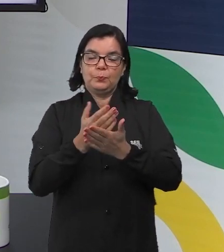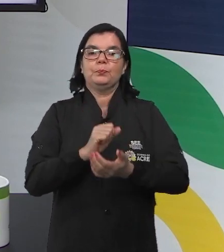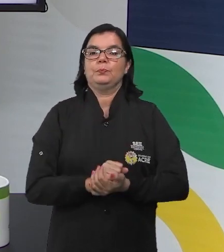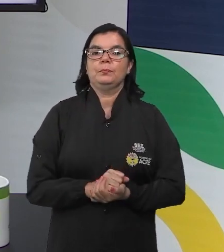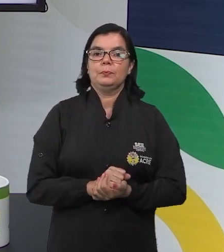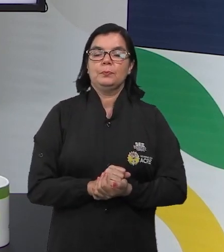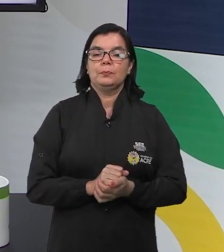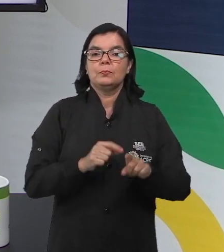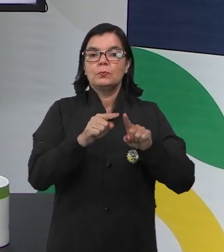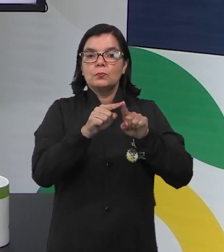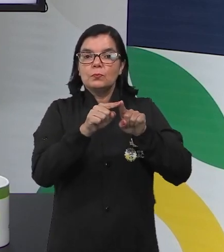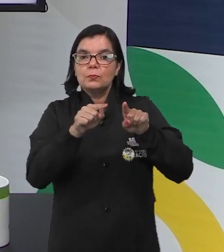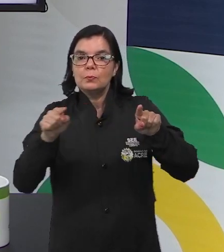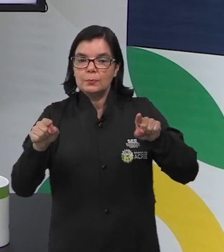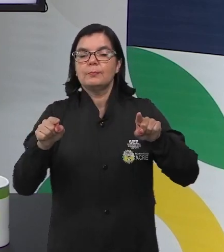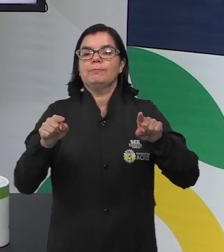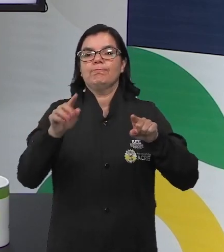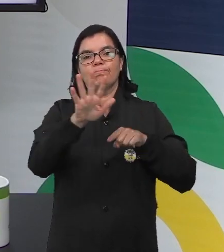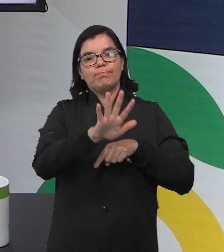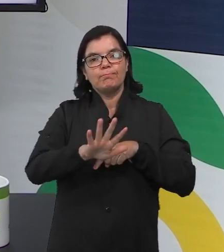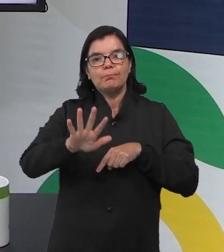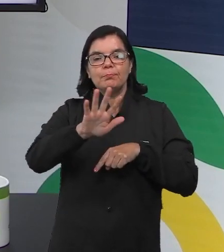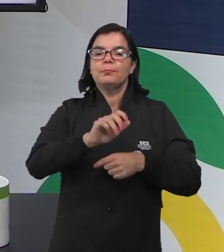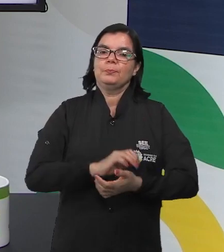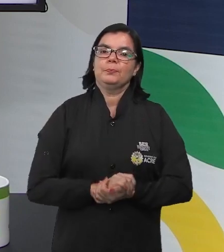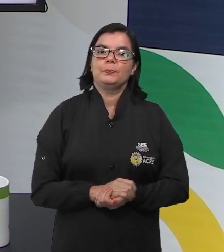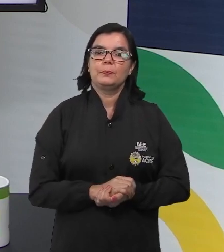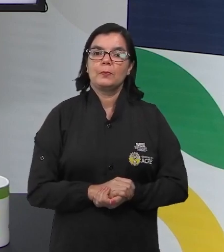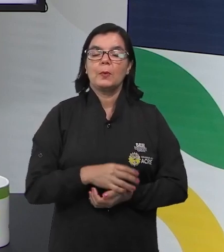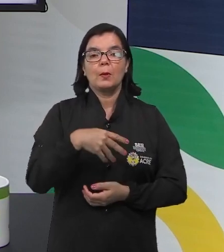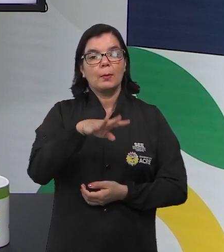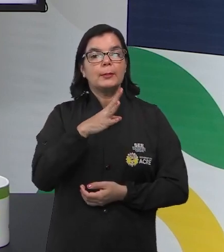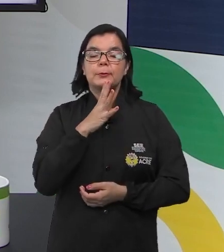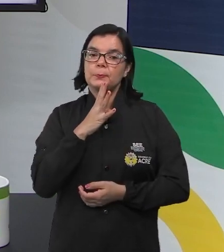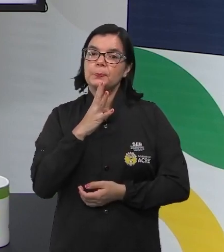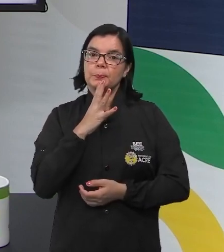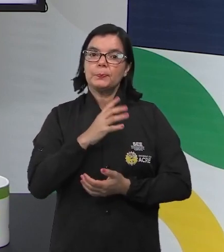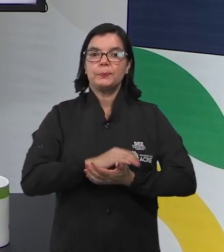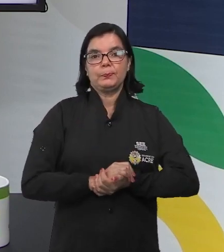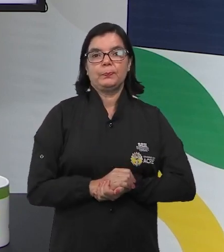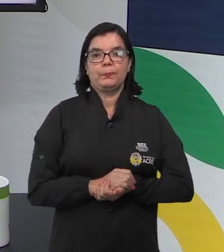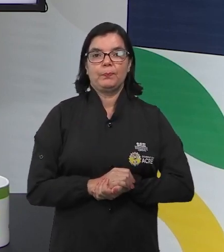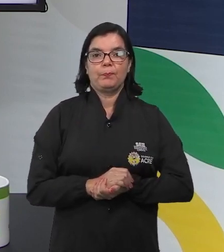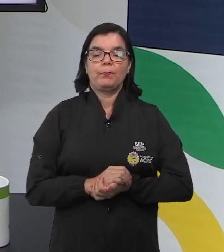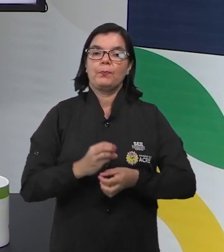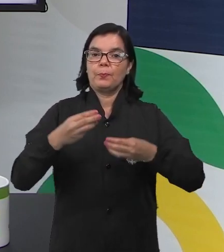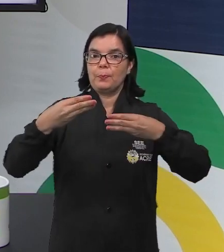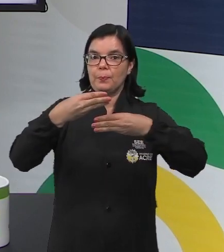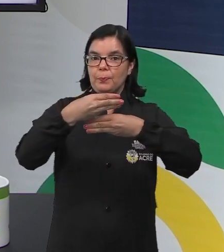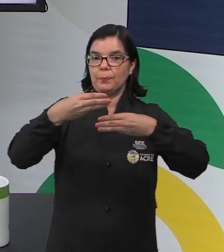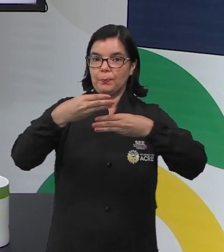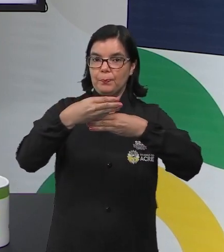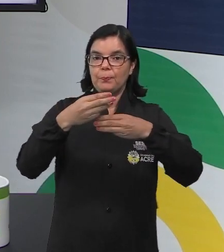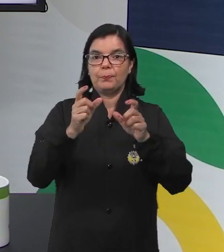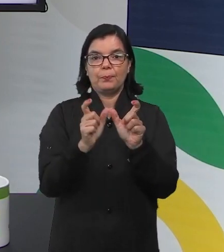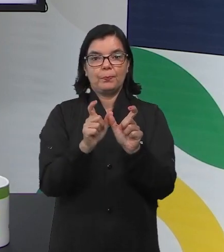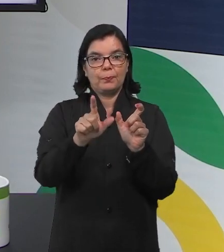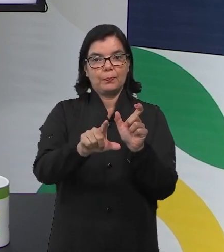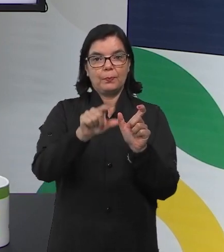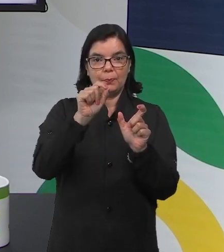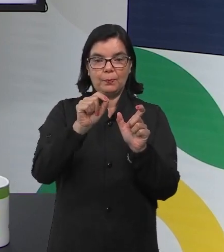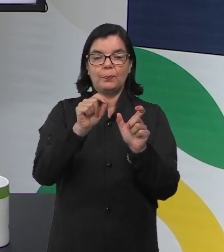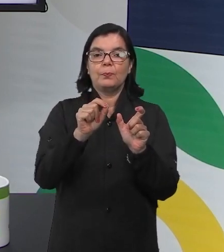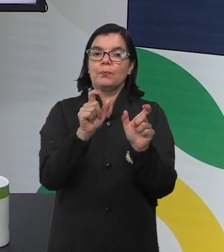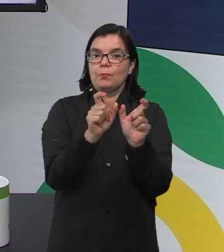as medidas de tendência central. As mais conhecidas, na verdade, a média, a mediana e a